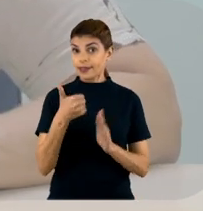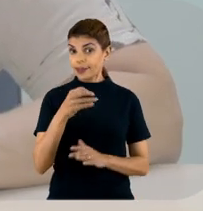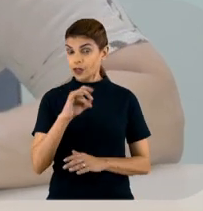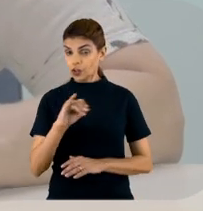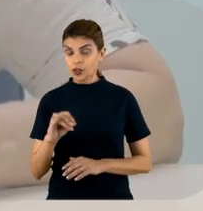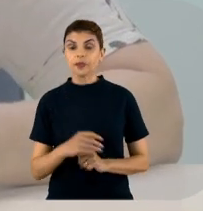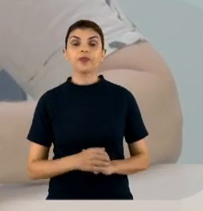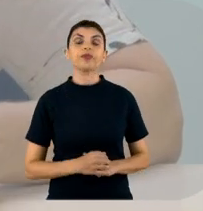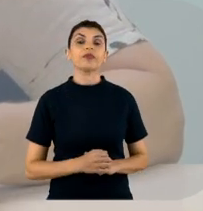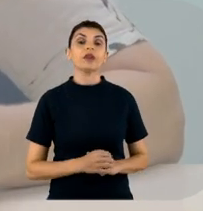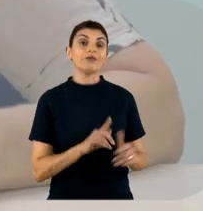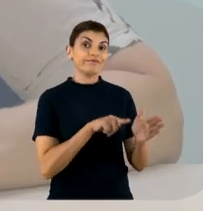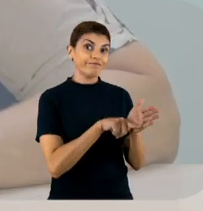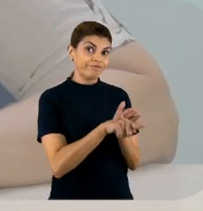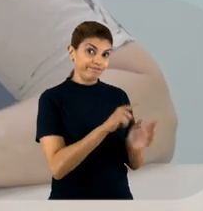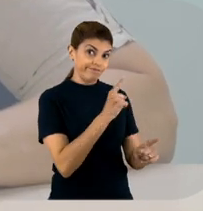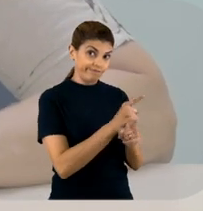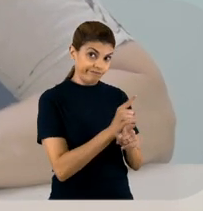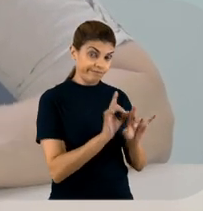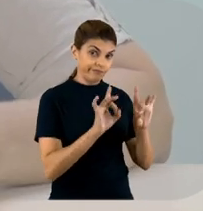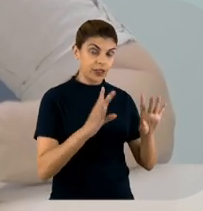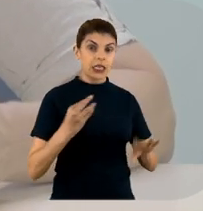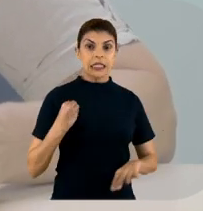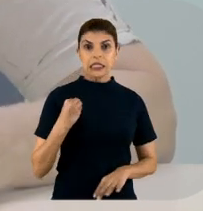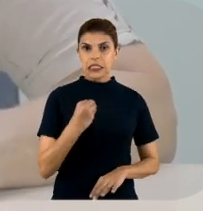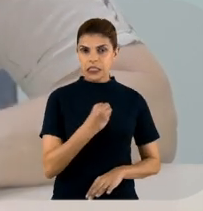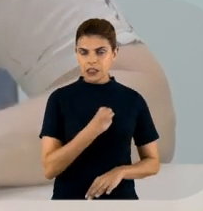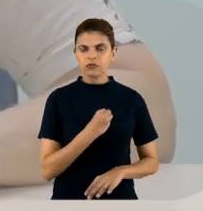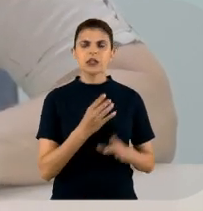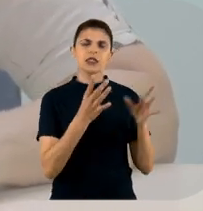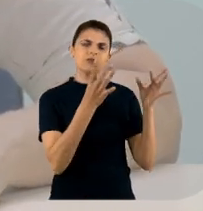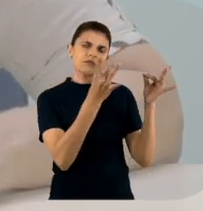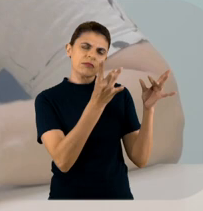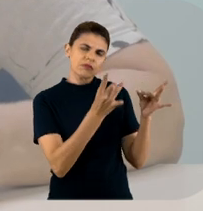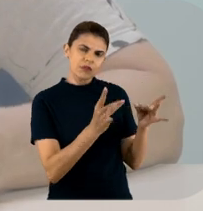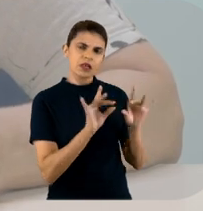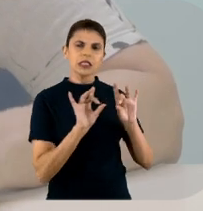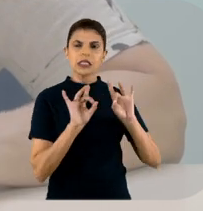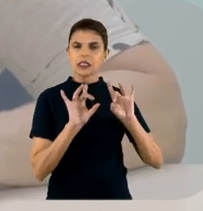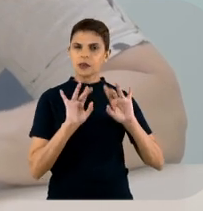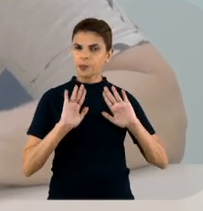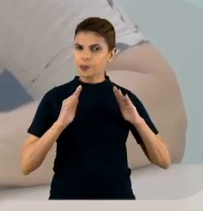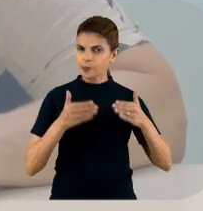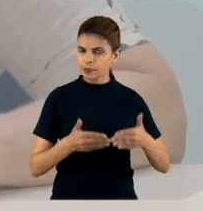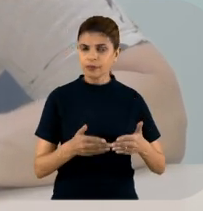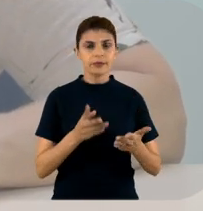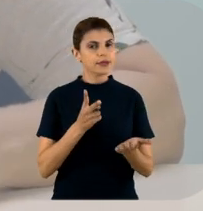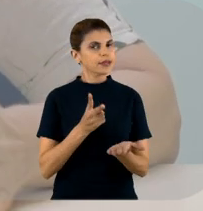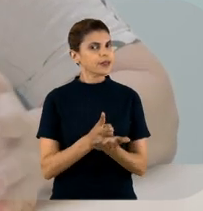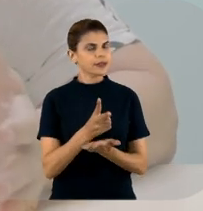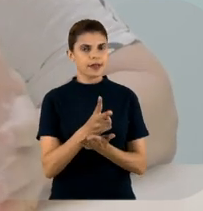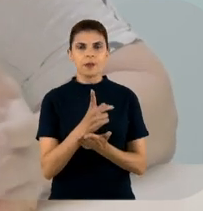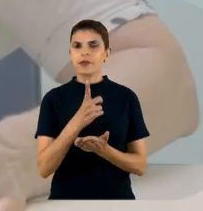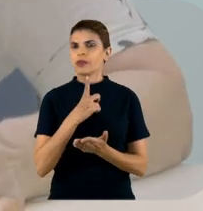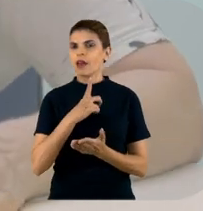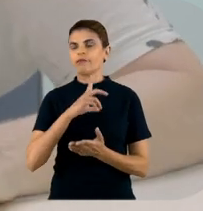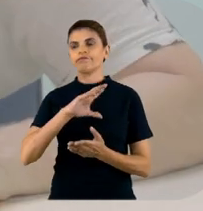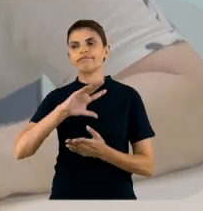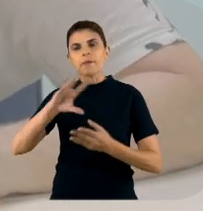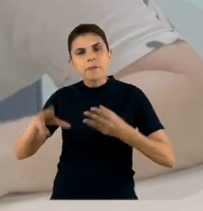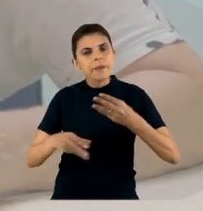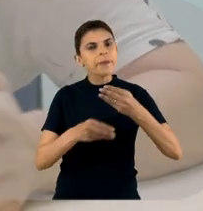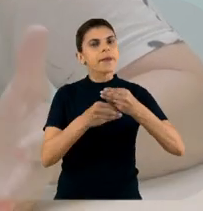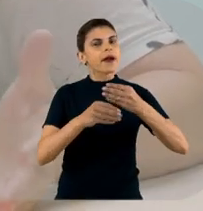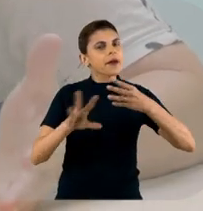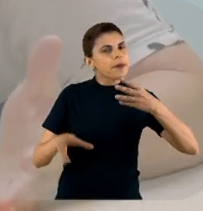Clínico como eu já mencionei os sintomas são bastante inespecíficos eh então ele sempre inclui